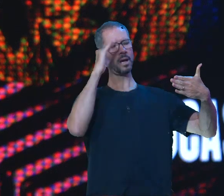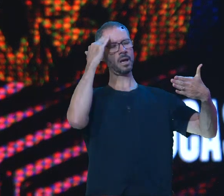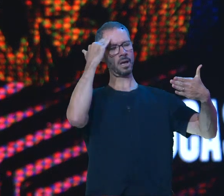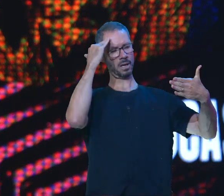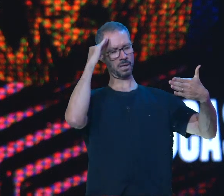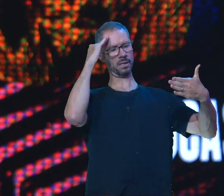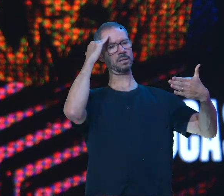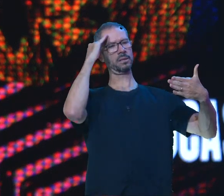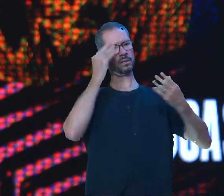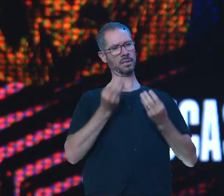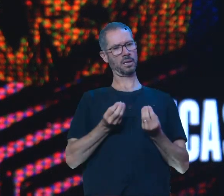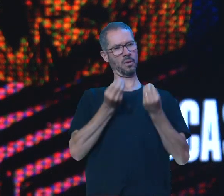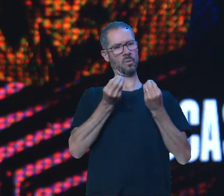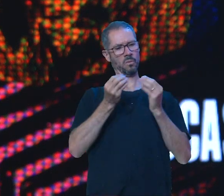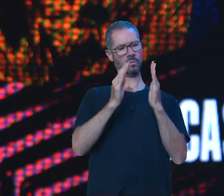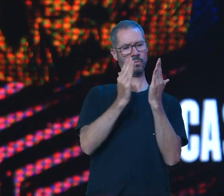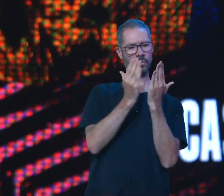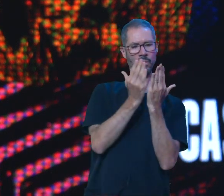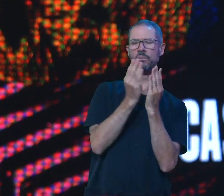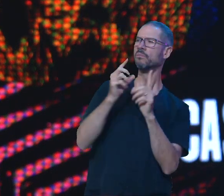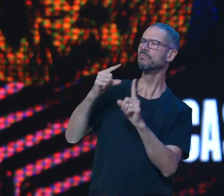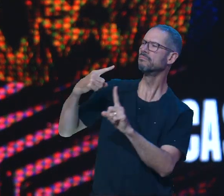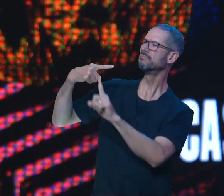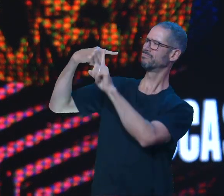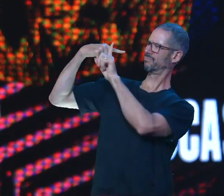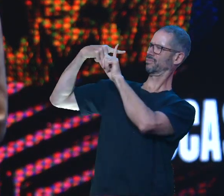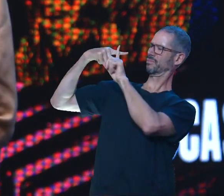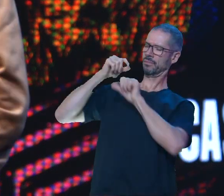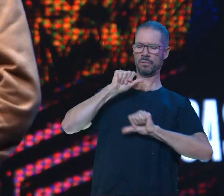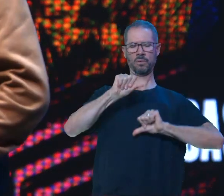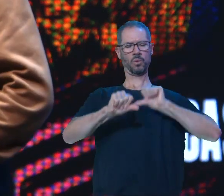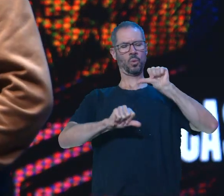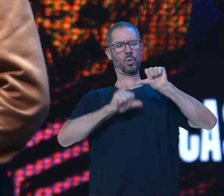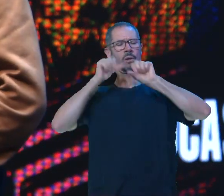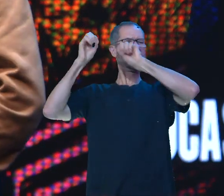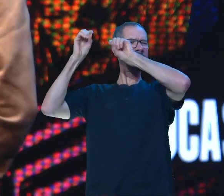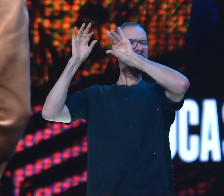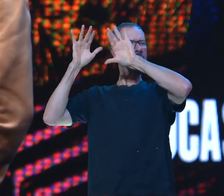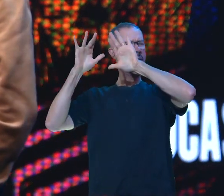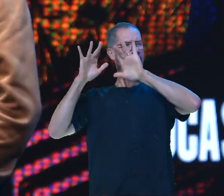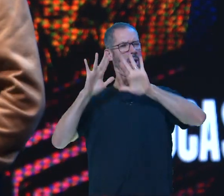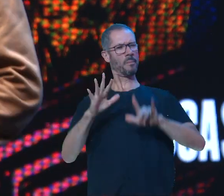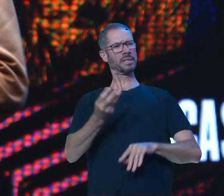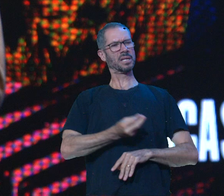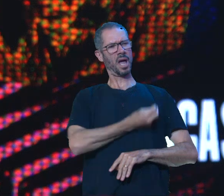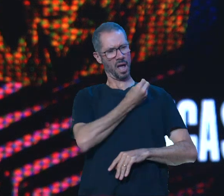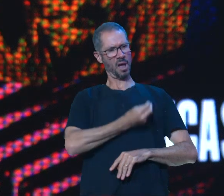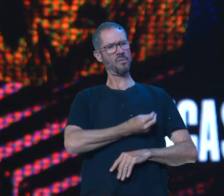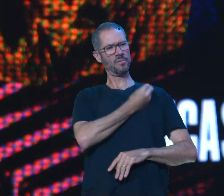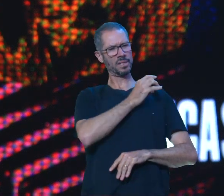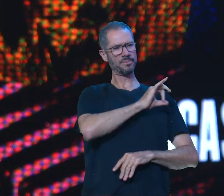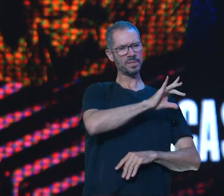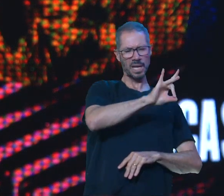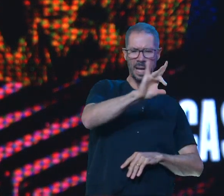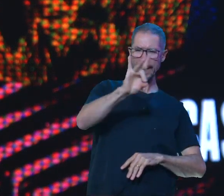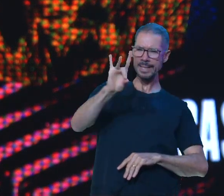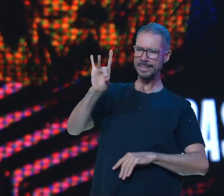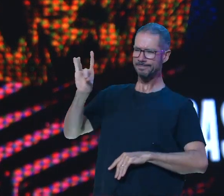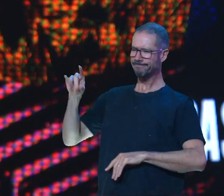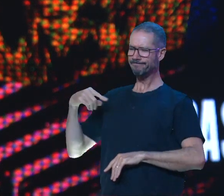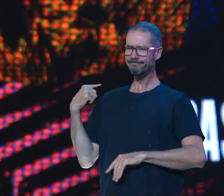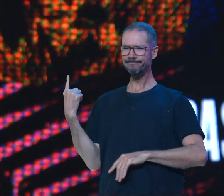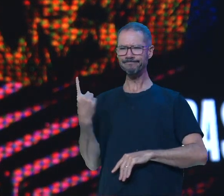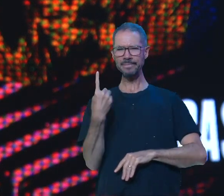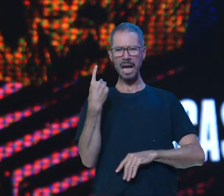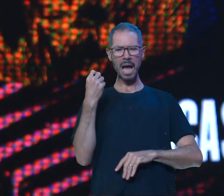entender como que a cruz pode se tornar uma bênção na vida de cada um de nós. Como